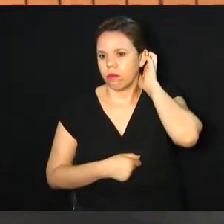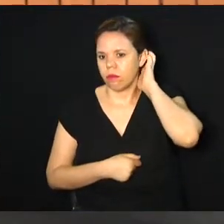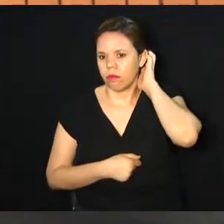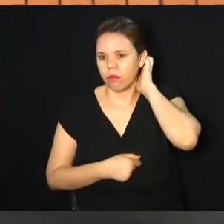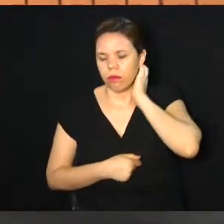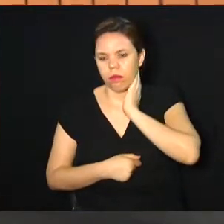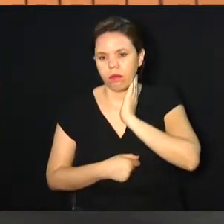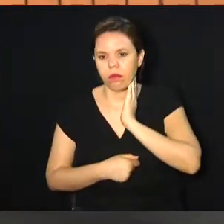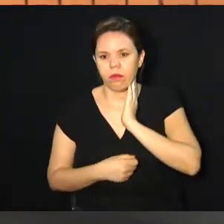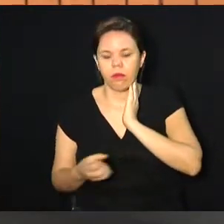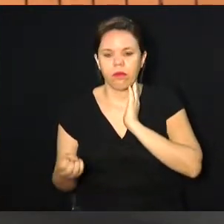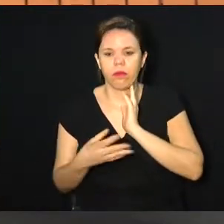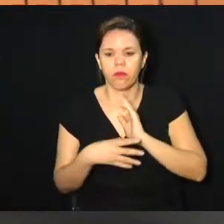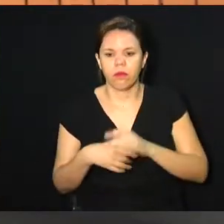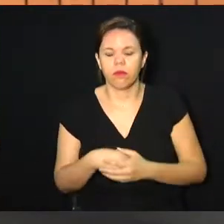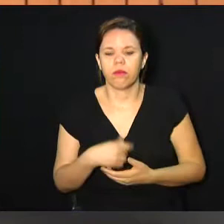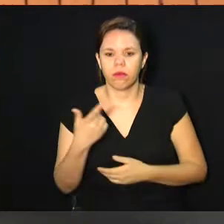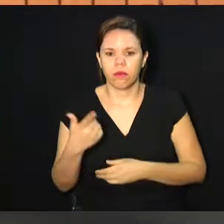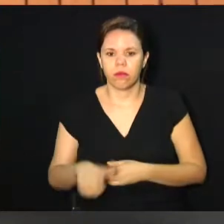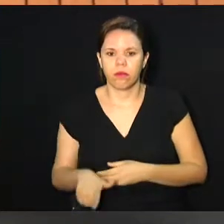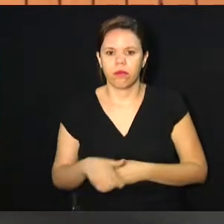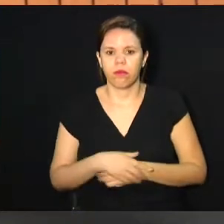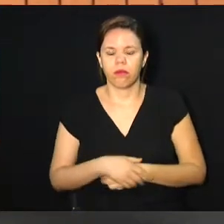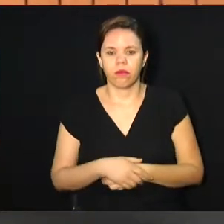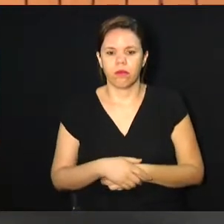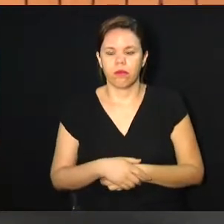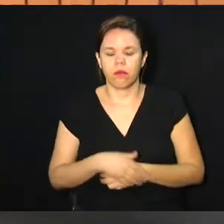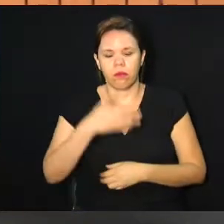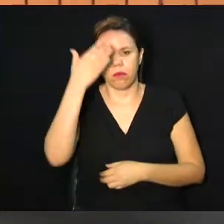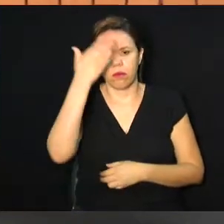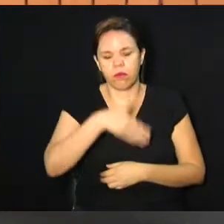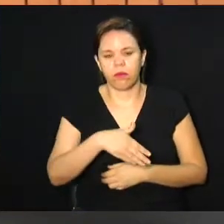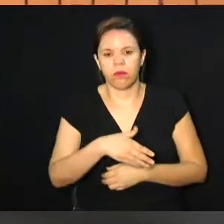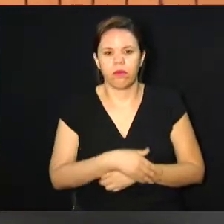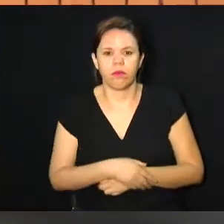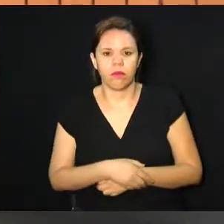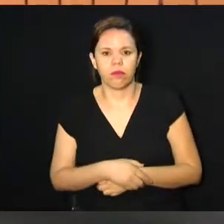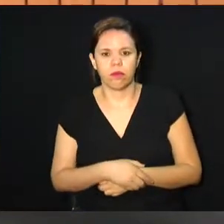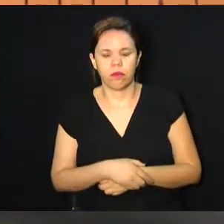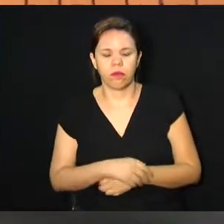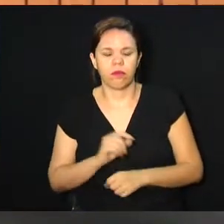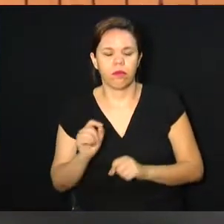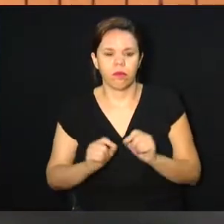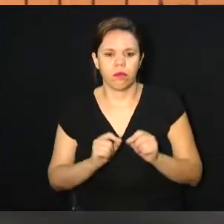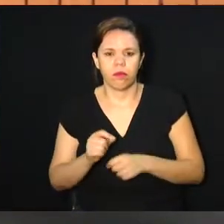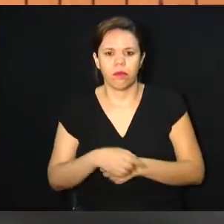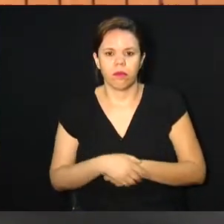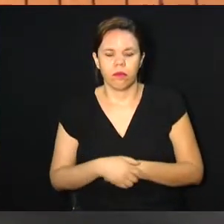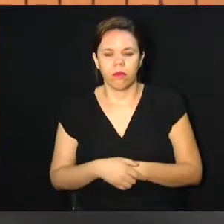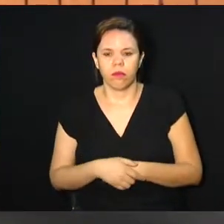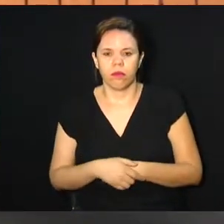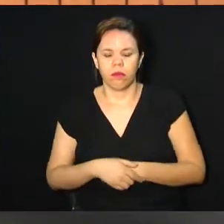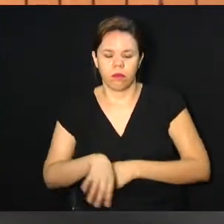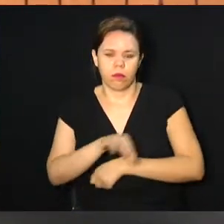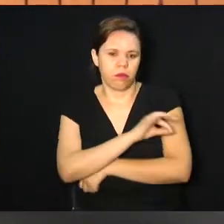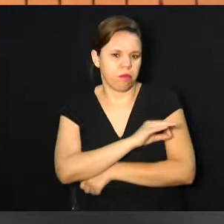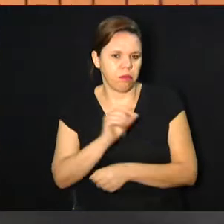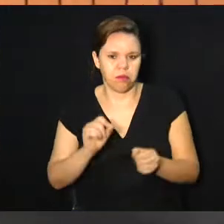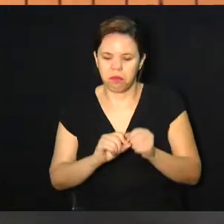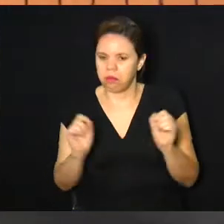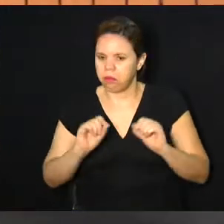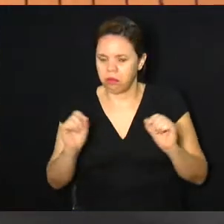Então, novamente, mais uma clara prova de que a prefeitura não fez